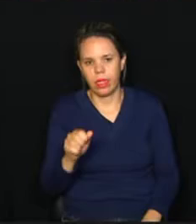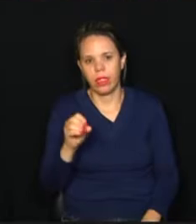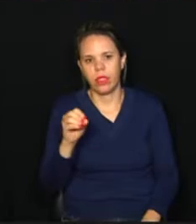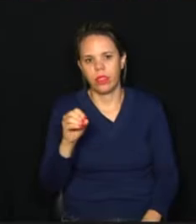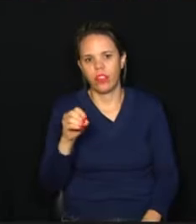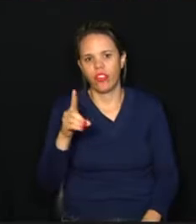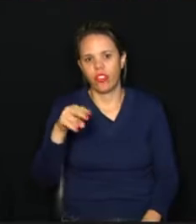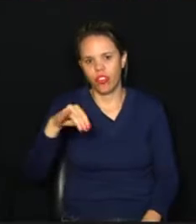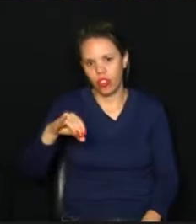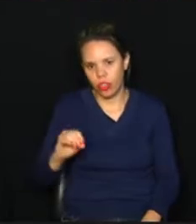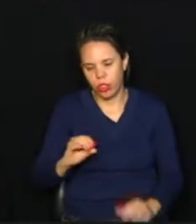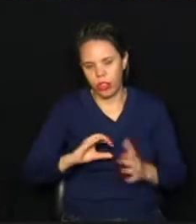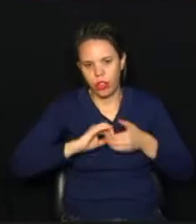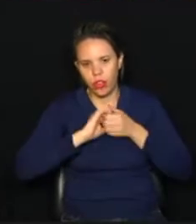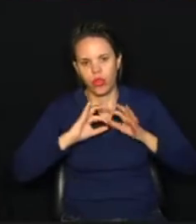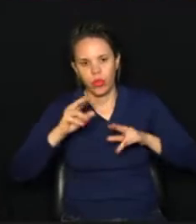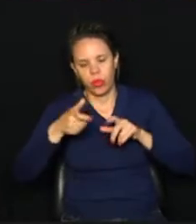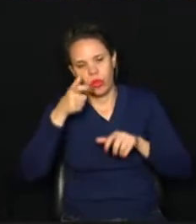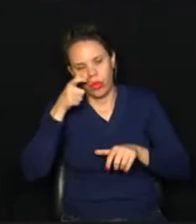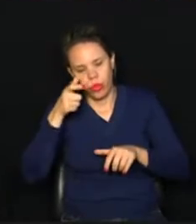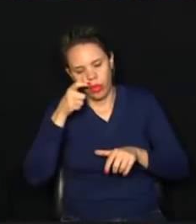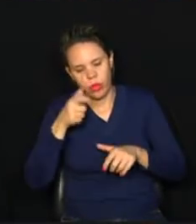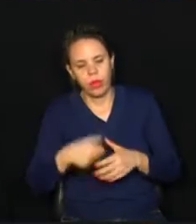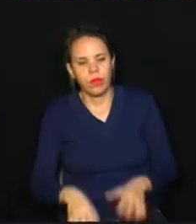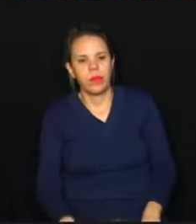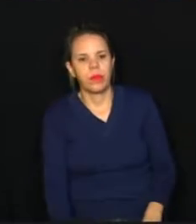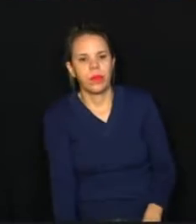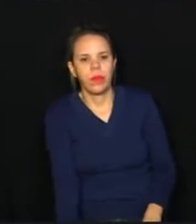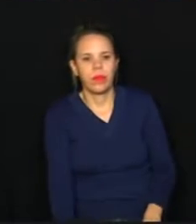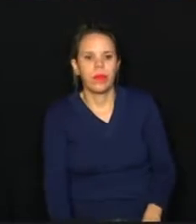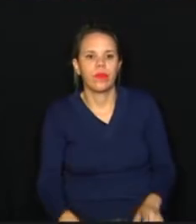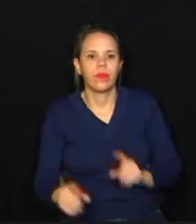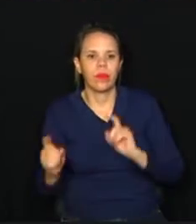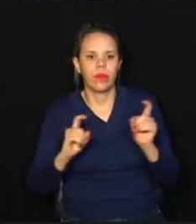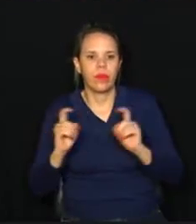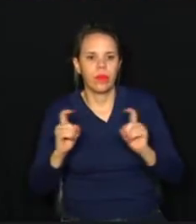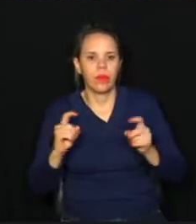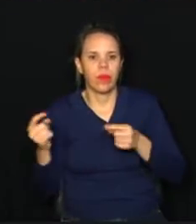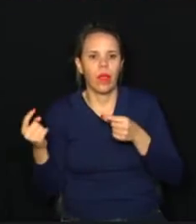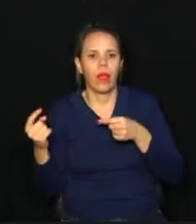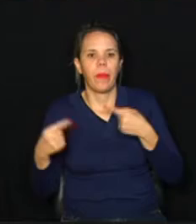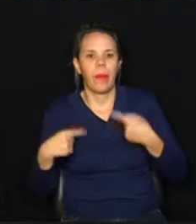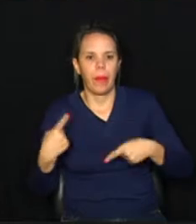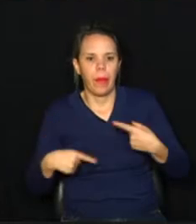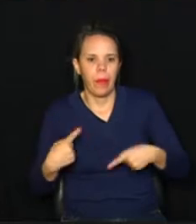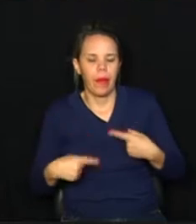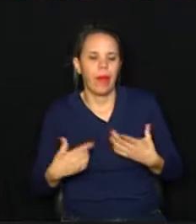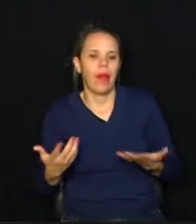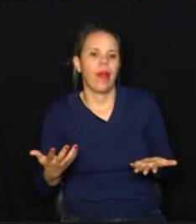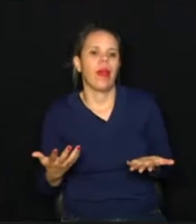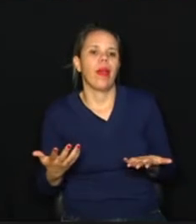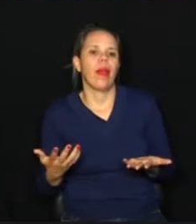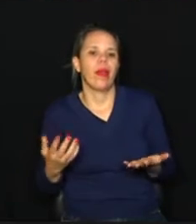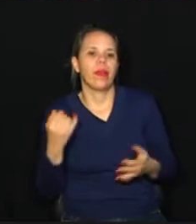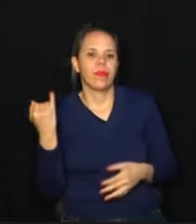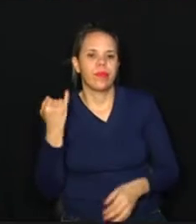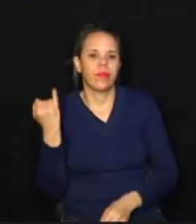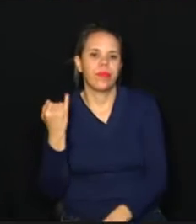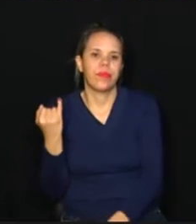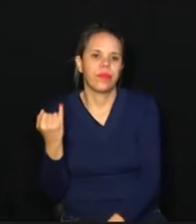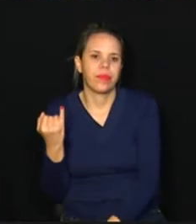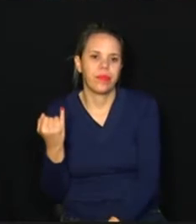todos aqueles que nos assistem, Esse ato debate reveste-se de